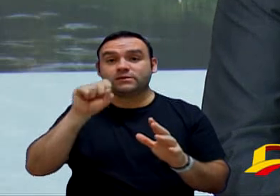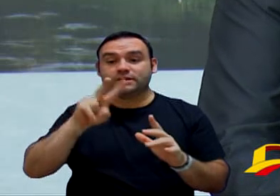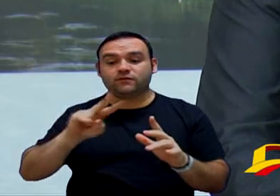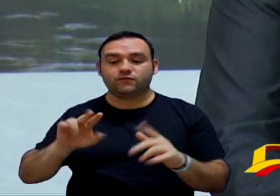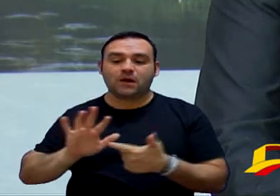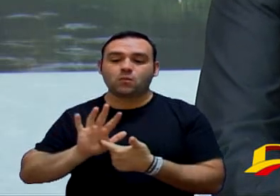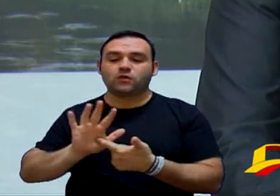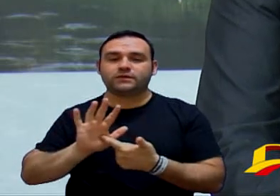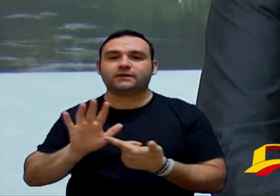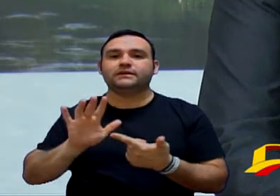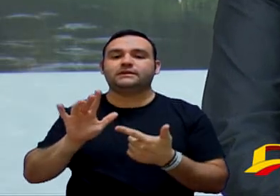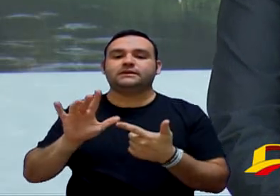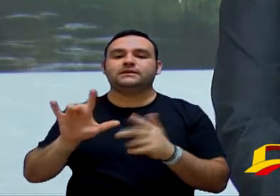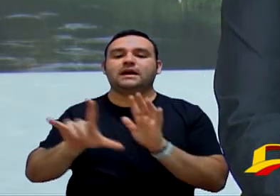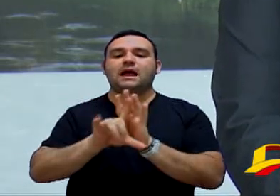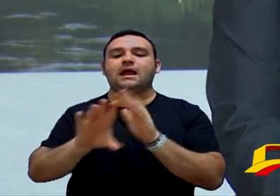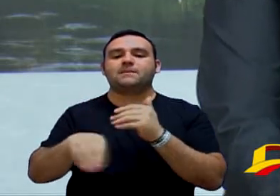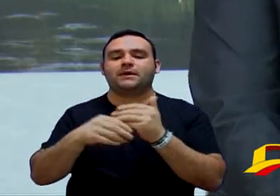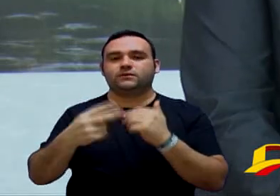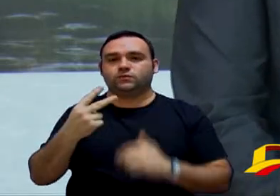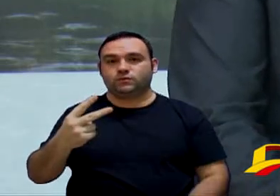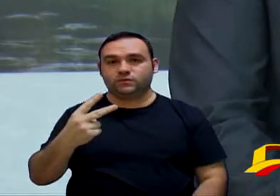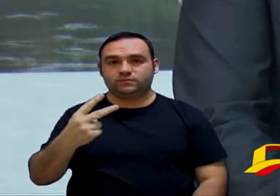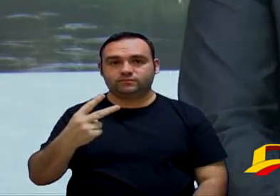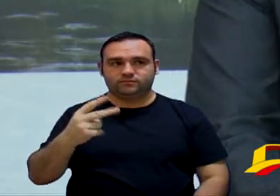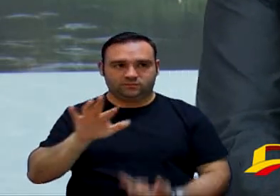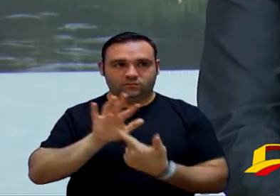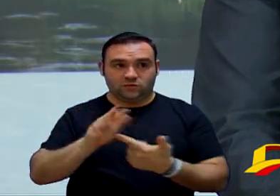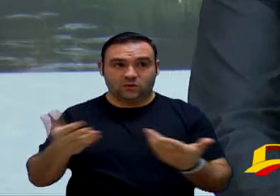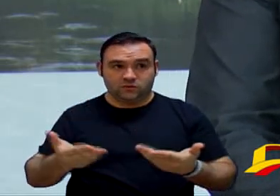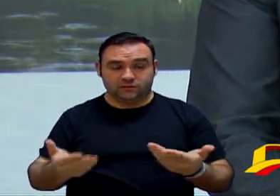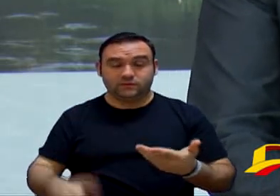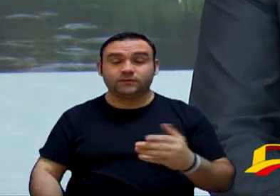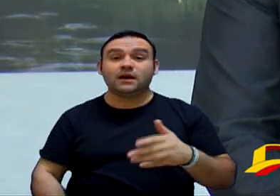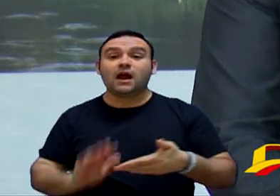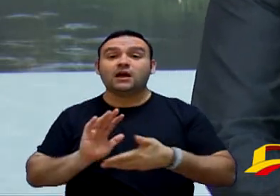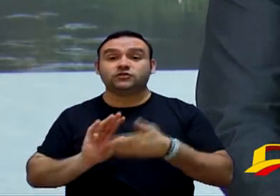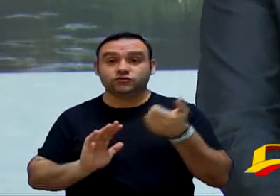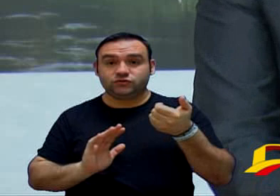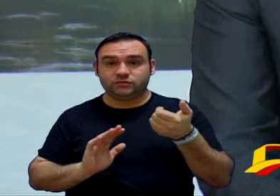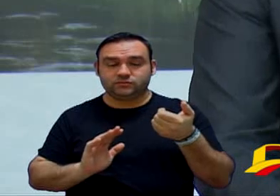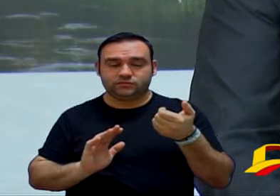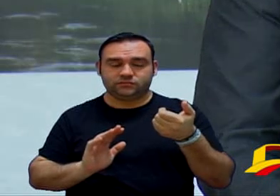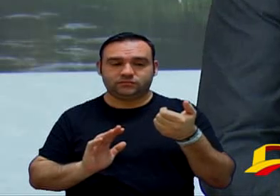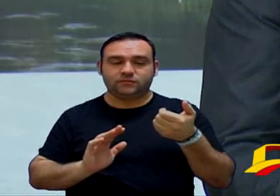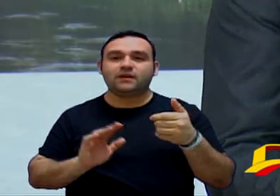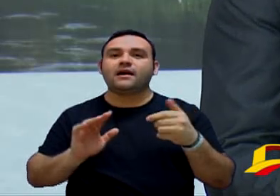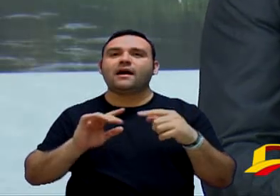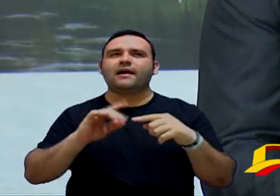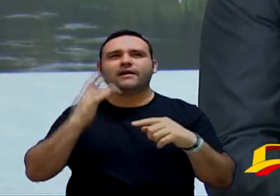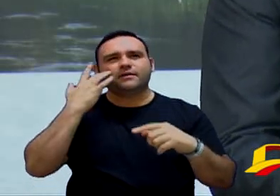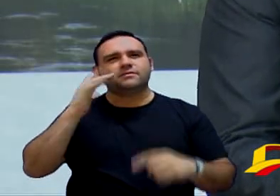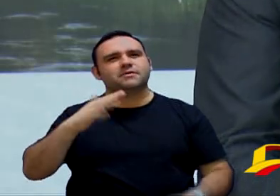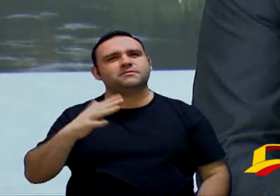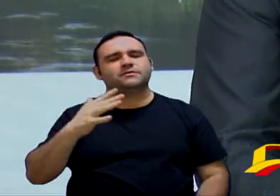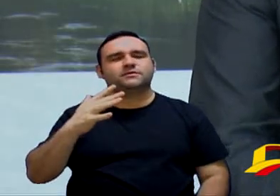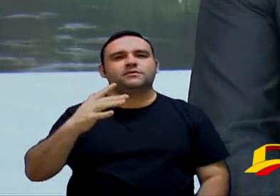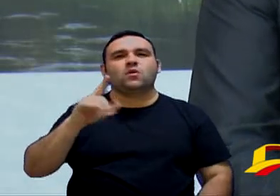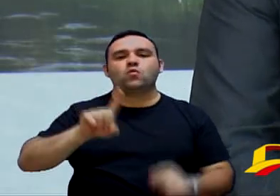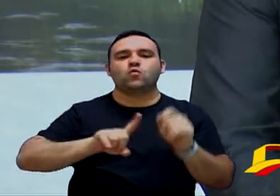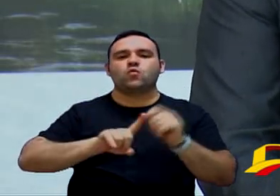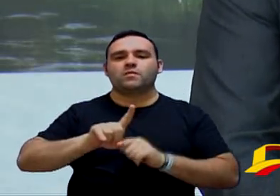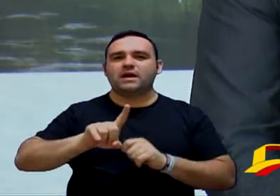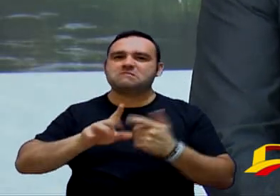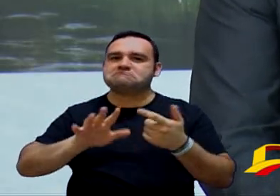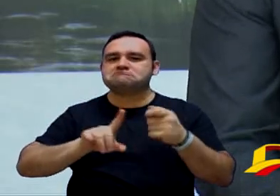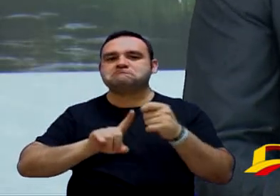apresentar as duas emendas o vereador apresenta nessa sessão Retiro ela e daqui crer creio que mais ou menos um